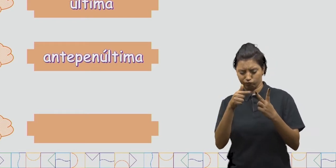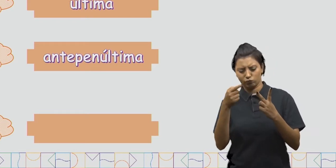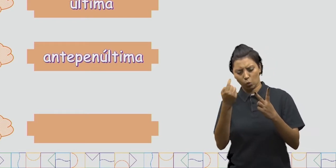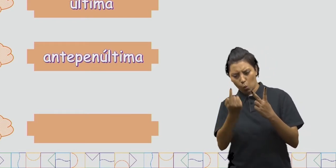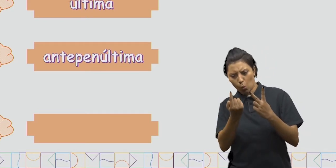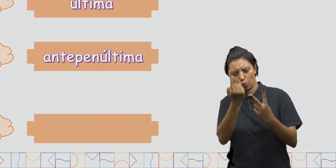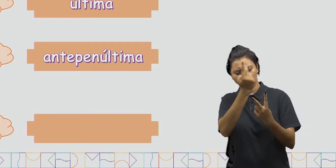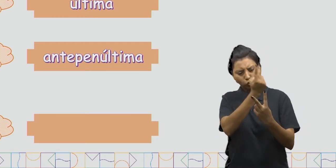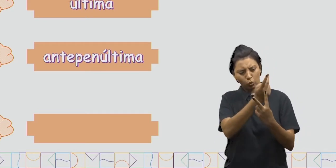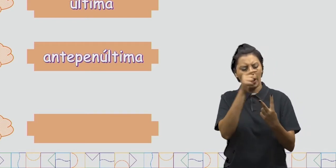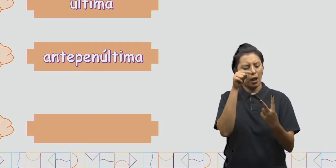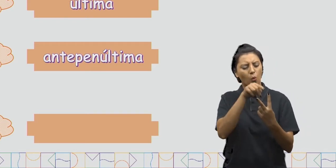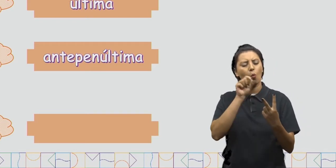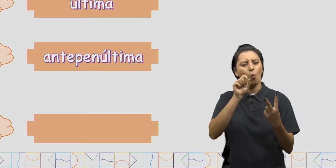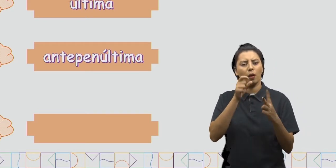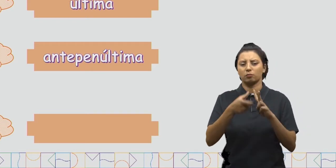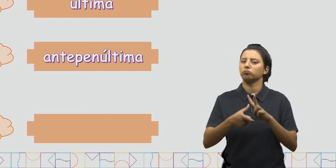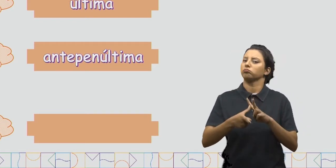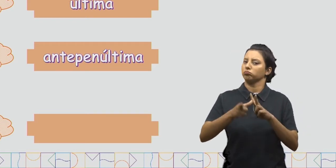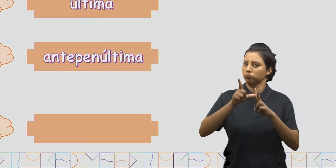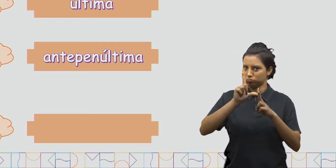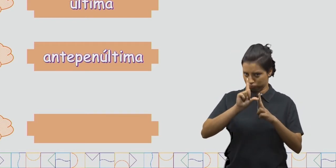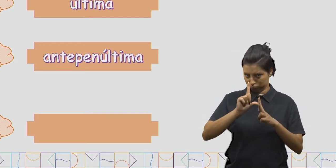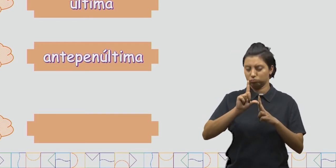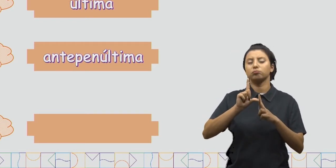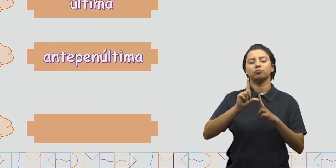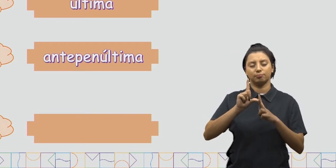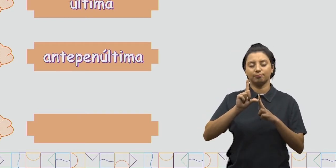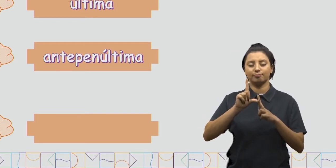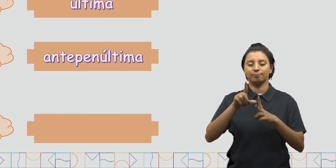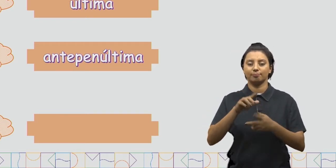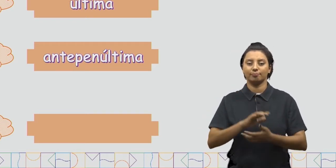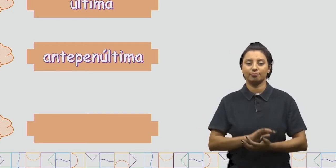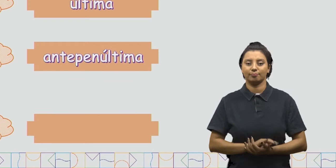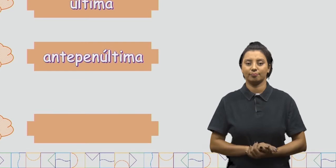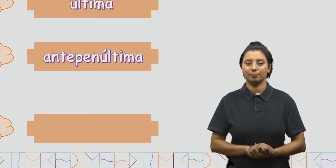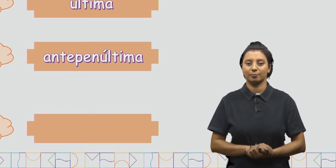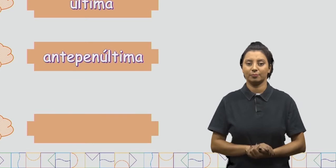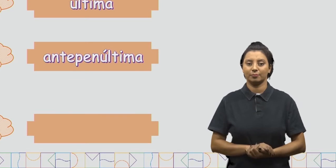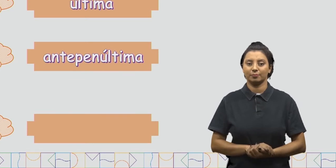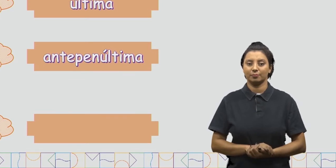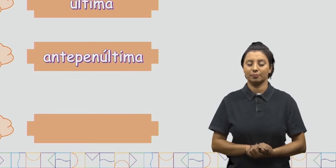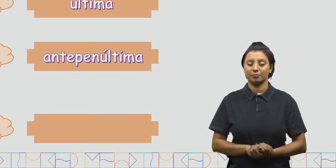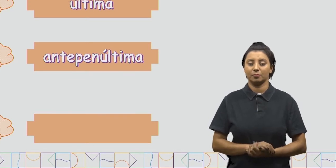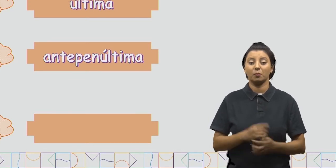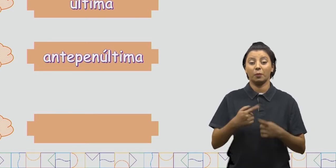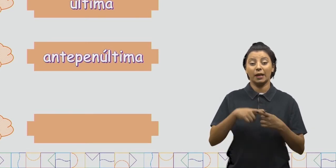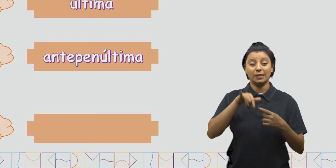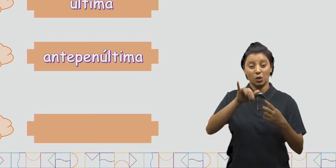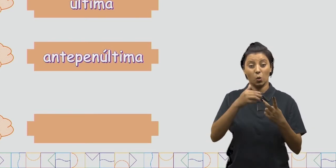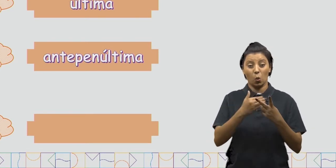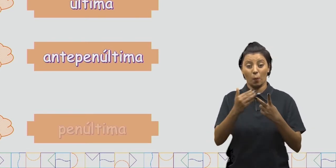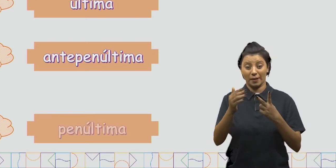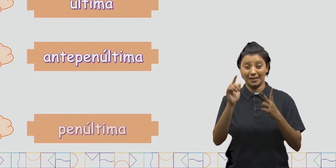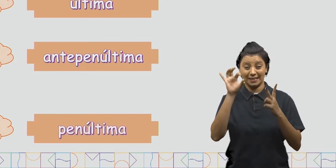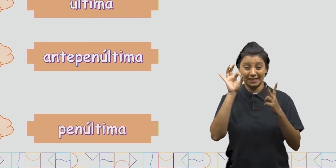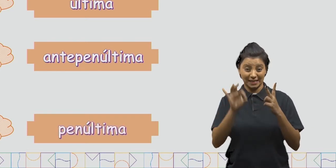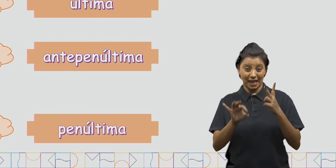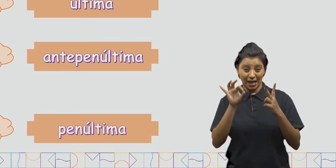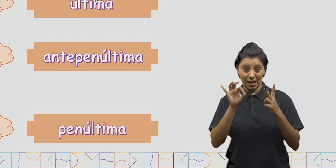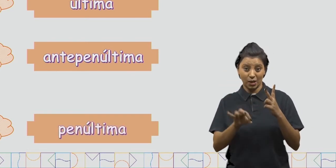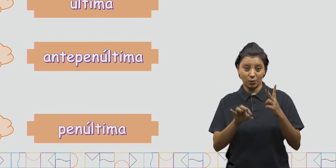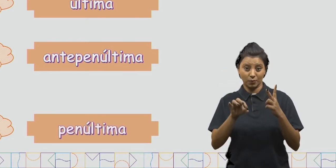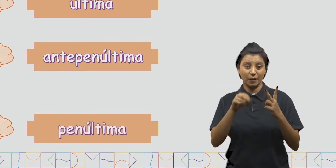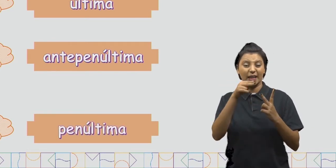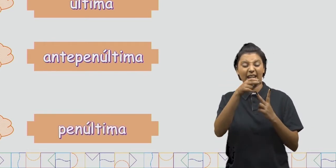esquerda, ela será o quê? Isso mesmo, ela será a penúltima sílaba. Pois se nós contarmos